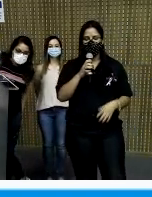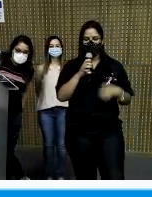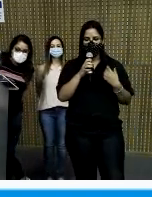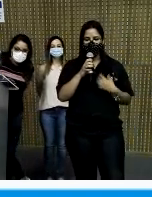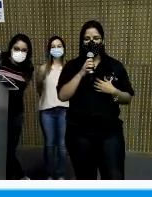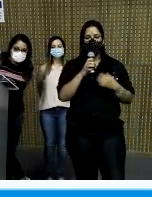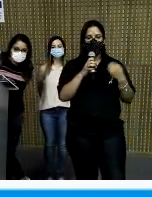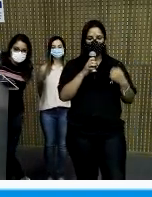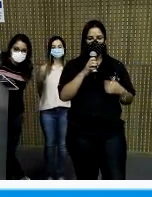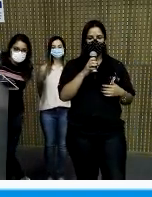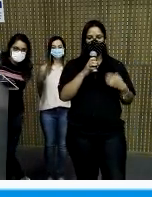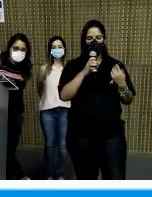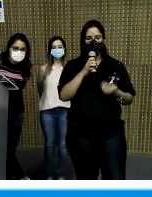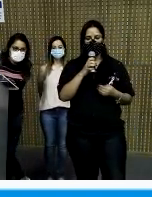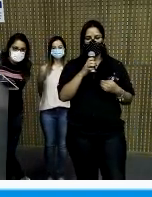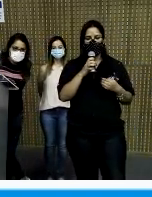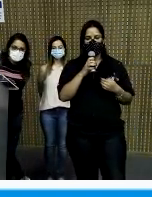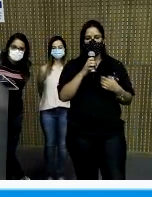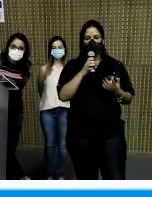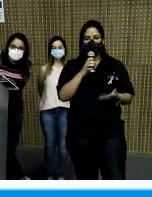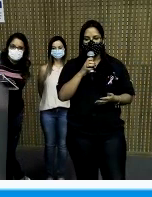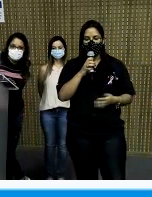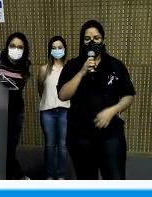né, desde janeiro,